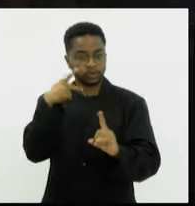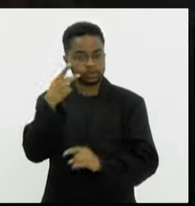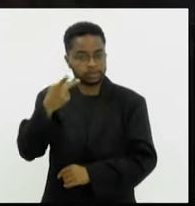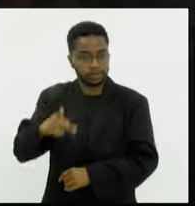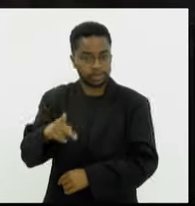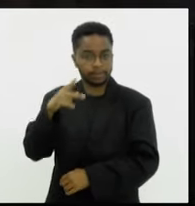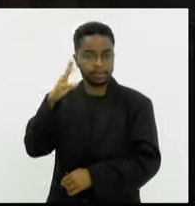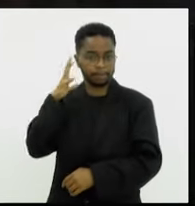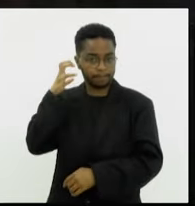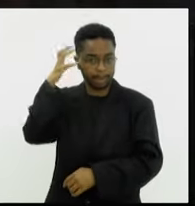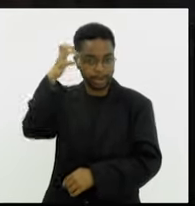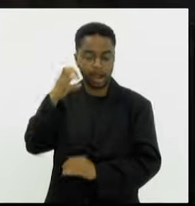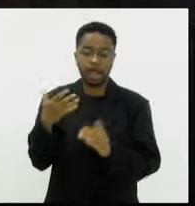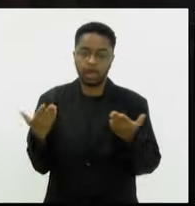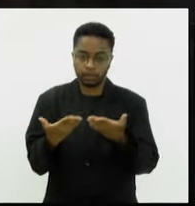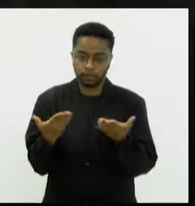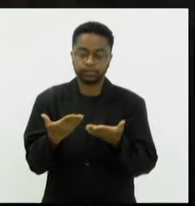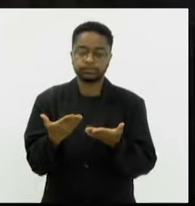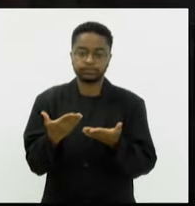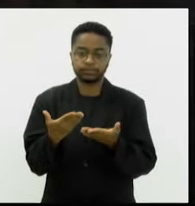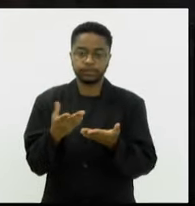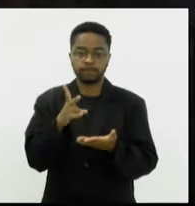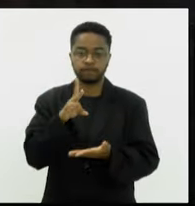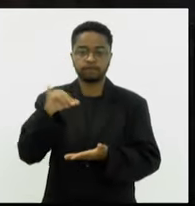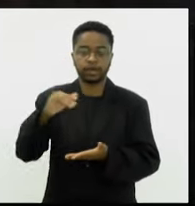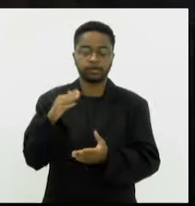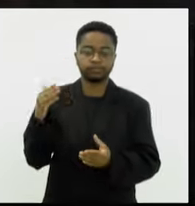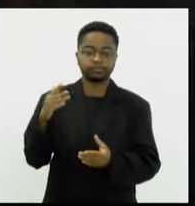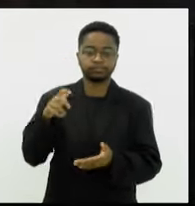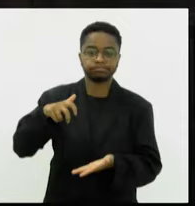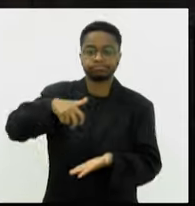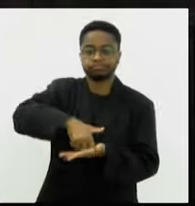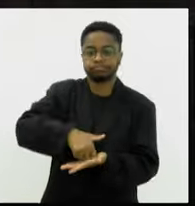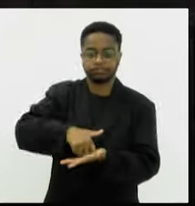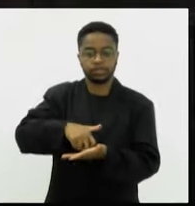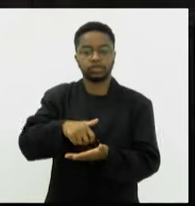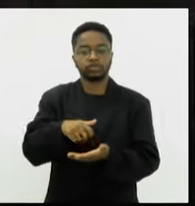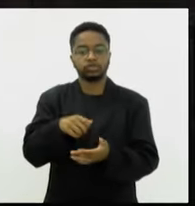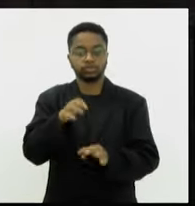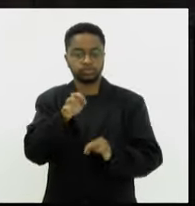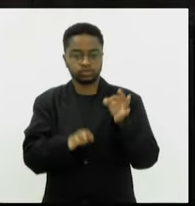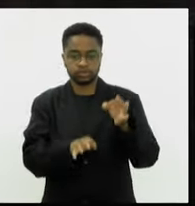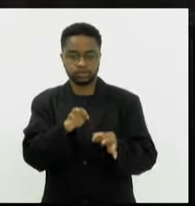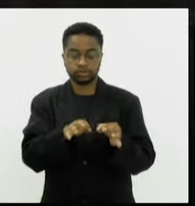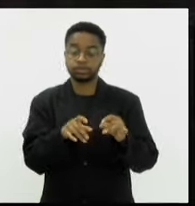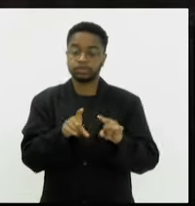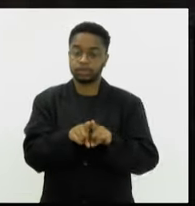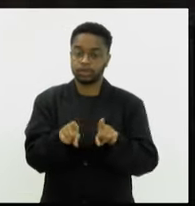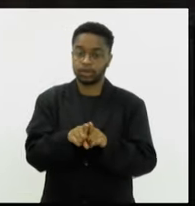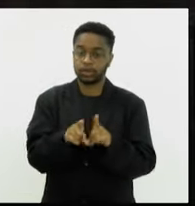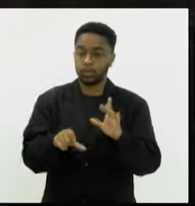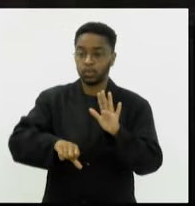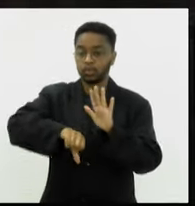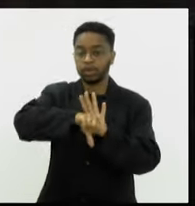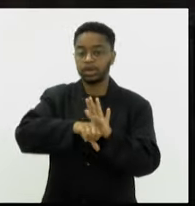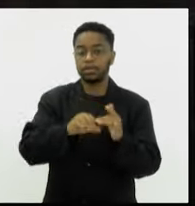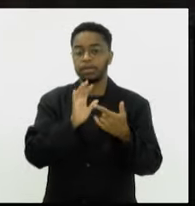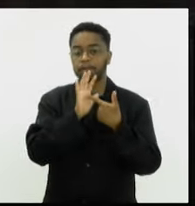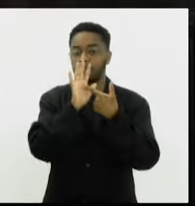Marielle finalmente responderão na justiça. E que esse crime, ele